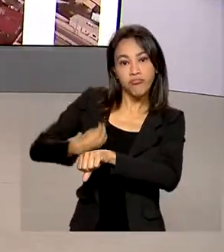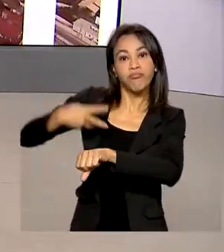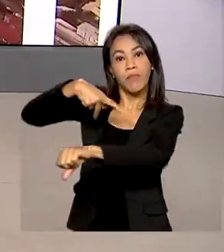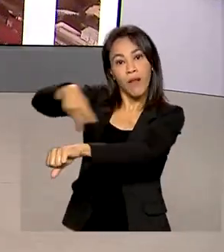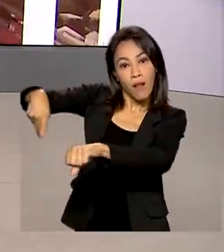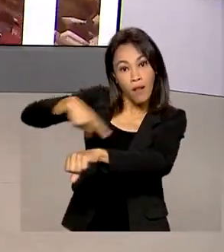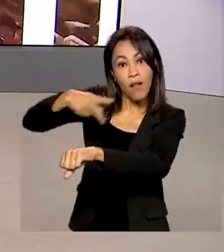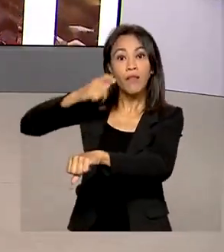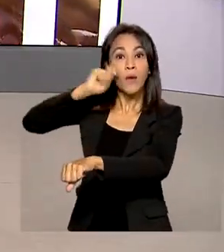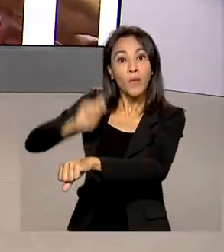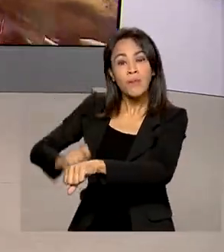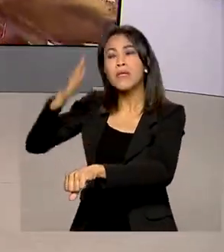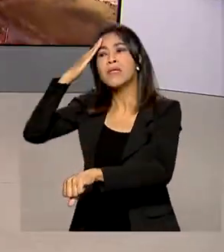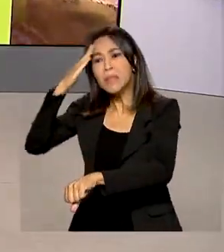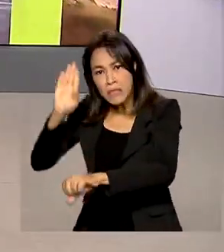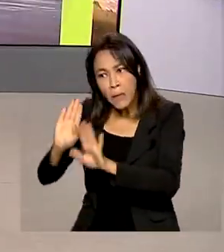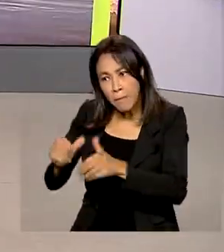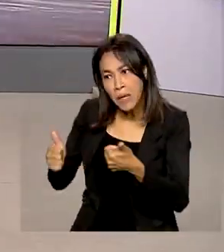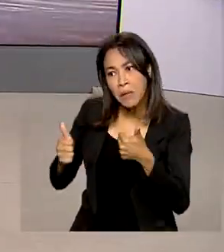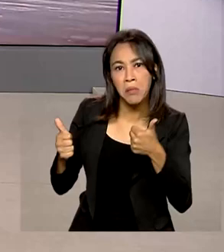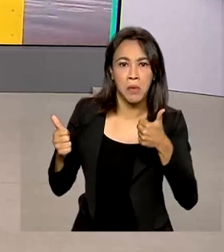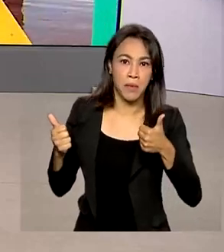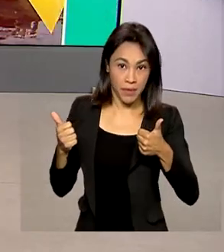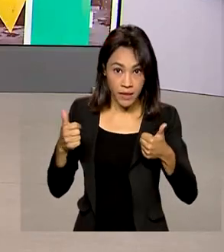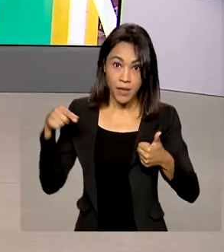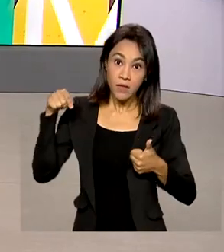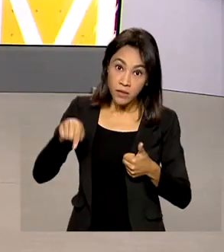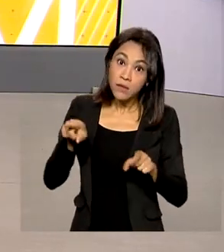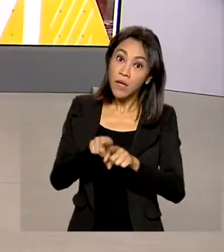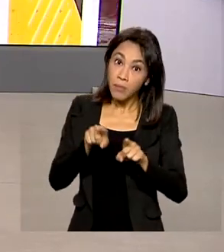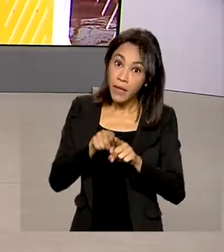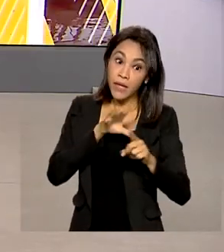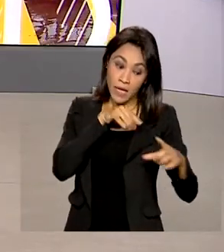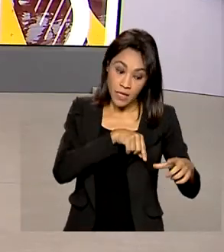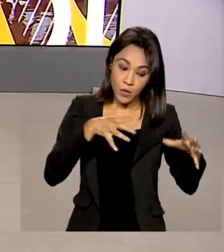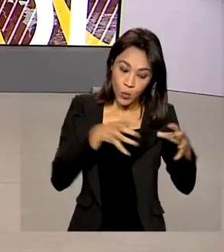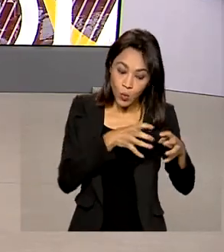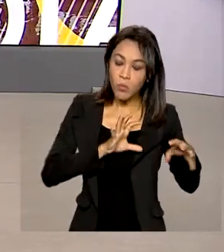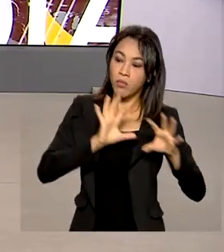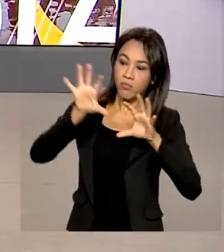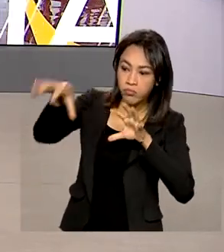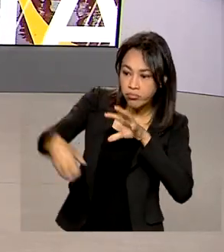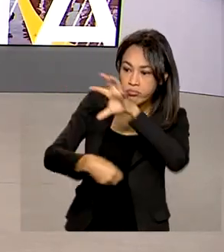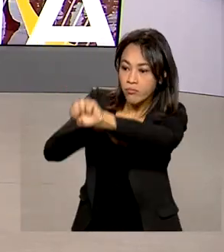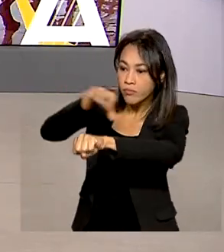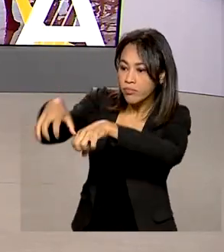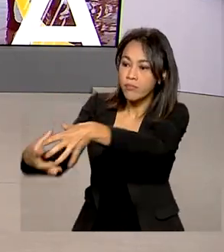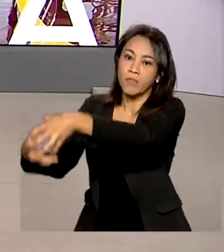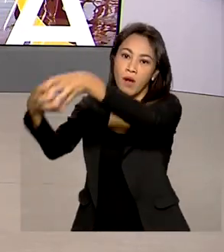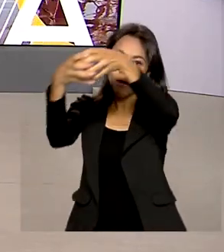como eles estão. Esse grupo também atua na retirada segura e ordenada dos brasileiros do país do leste europeu.